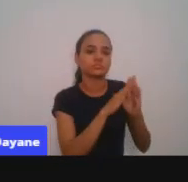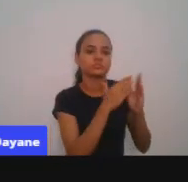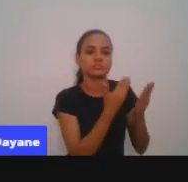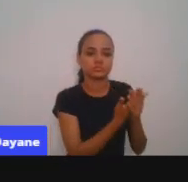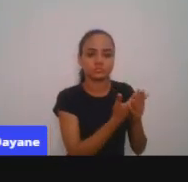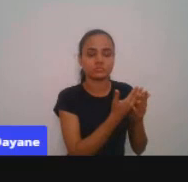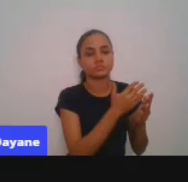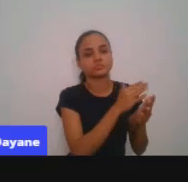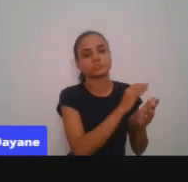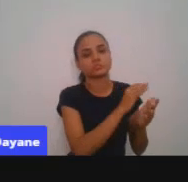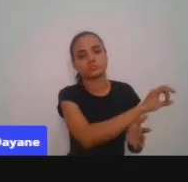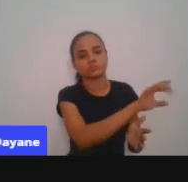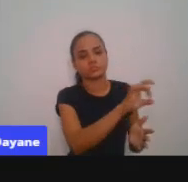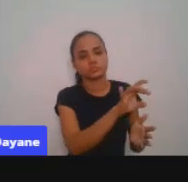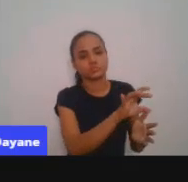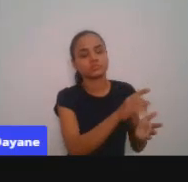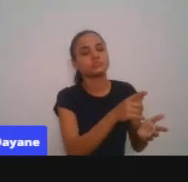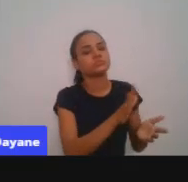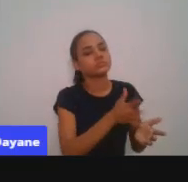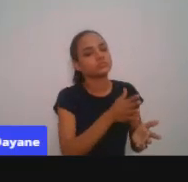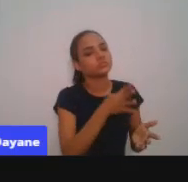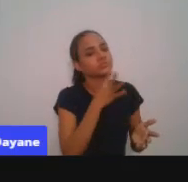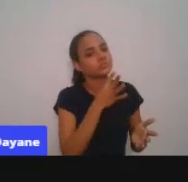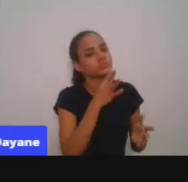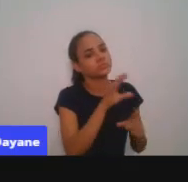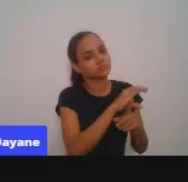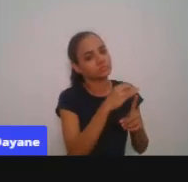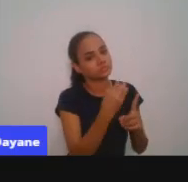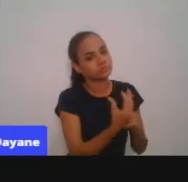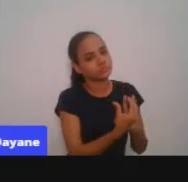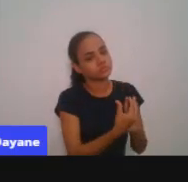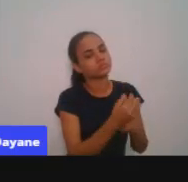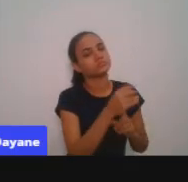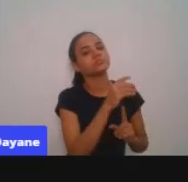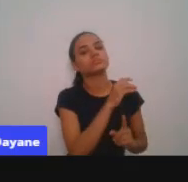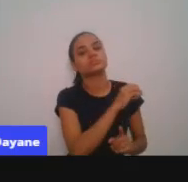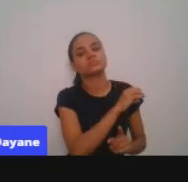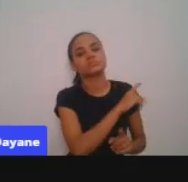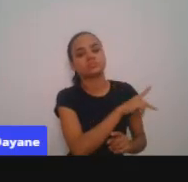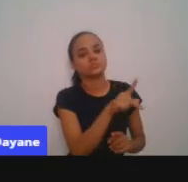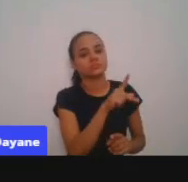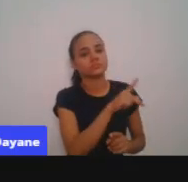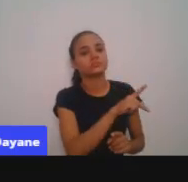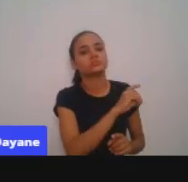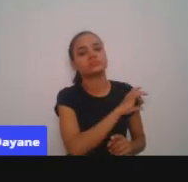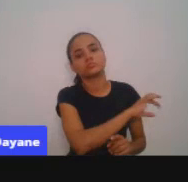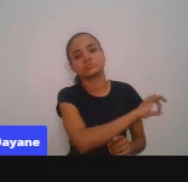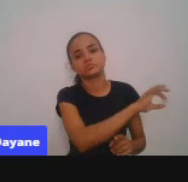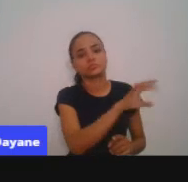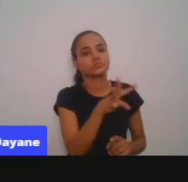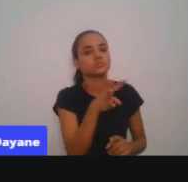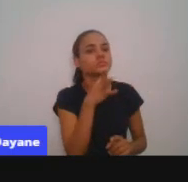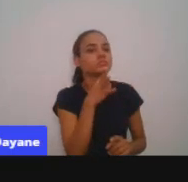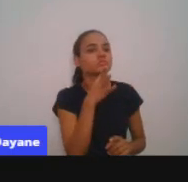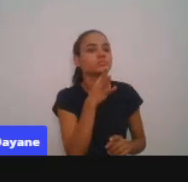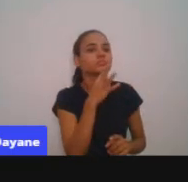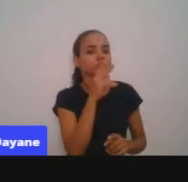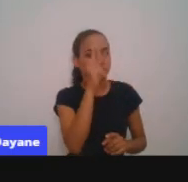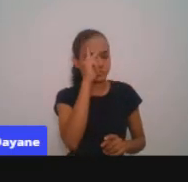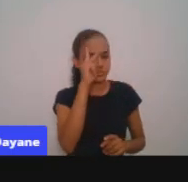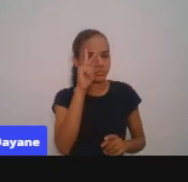comunidade, daquelas particularidades, cada professor conhecia a sua turma e sabia como lidar com